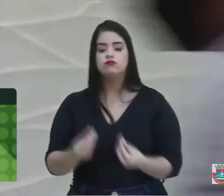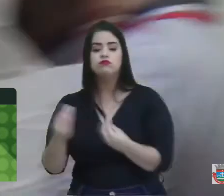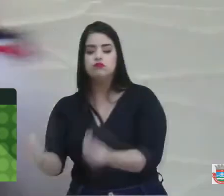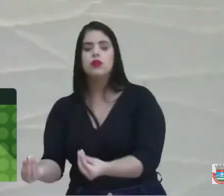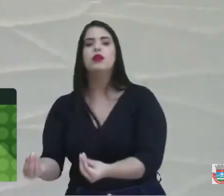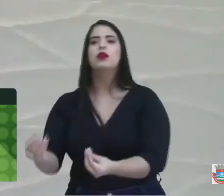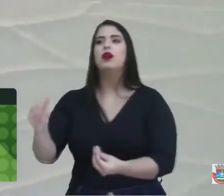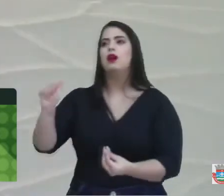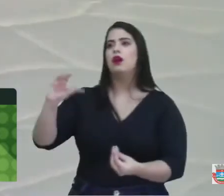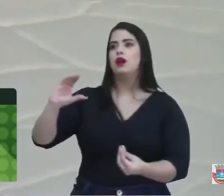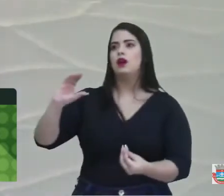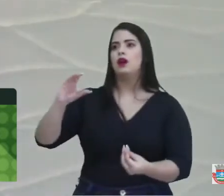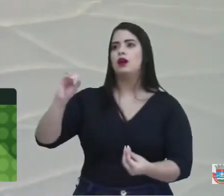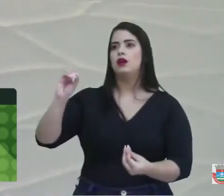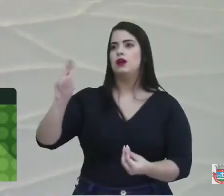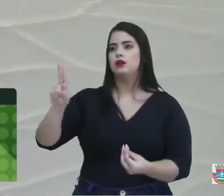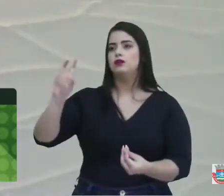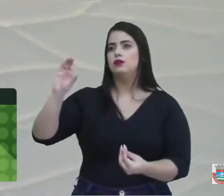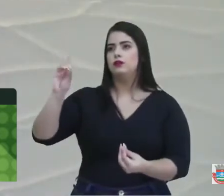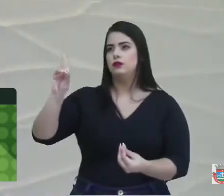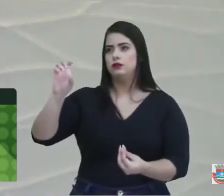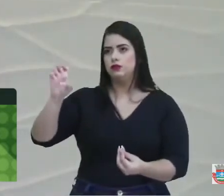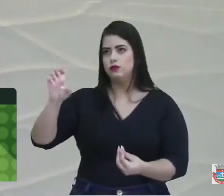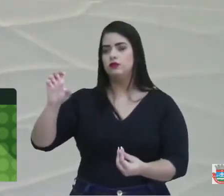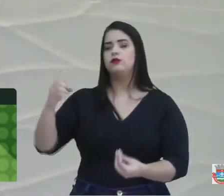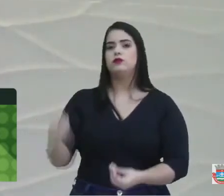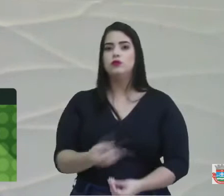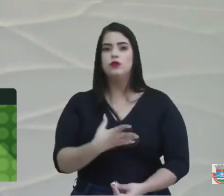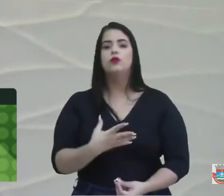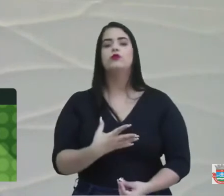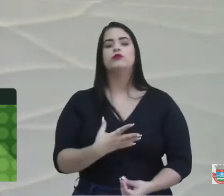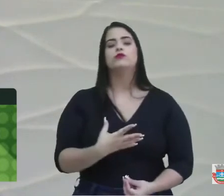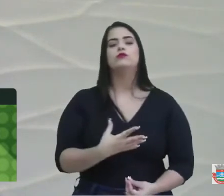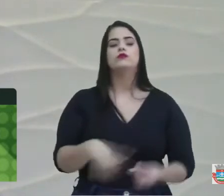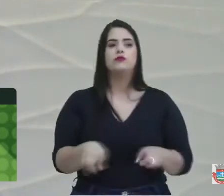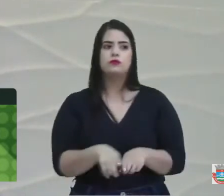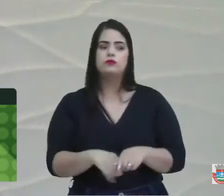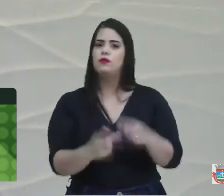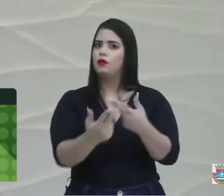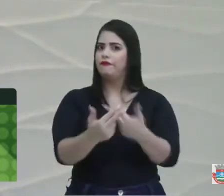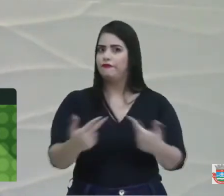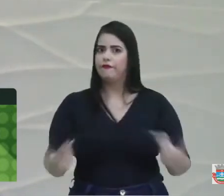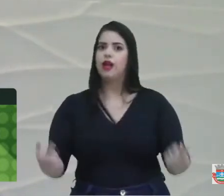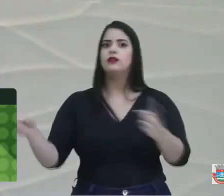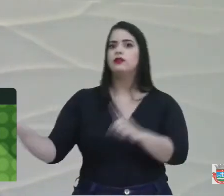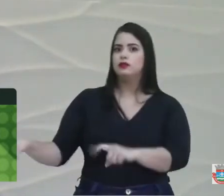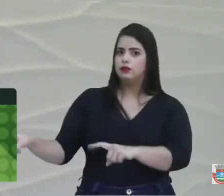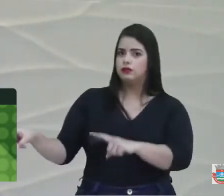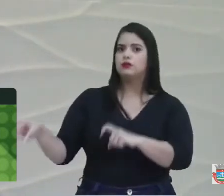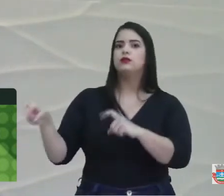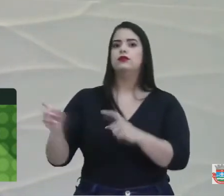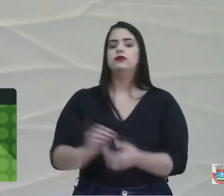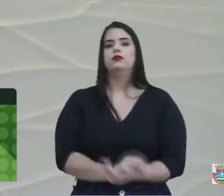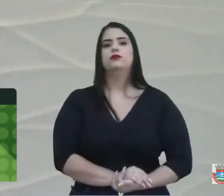Gama e Açude Novo, né, tem sido, né, o ponto forte ali daquelas comunidades, né, aquele abastecimento de